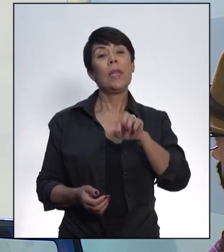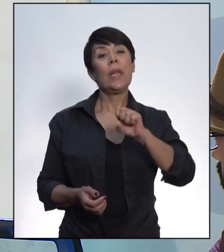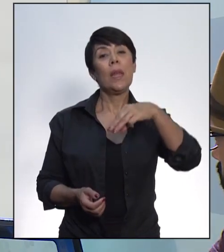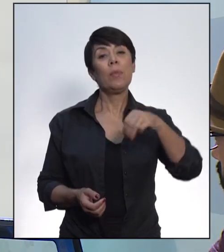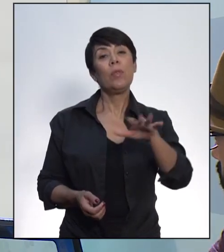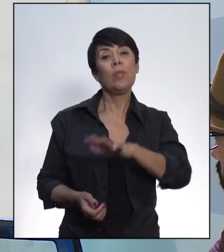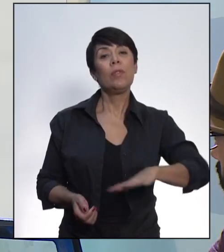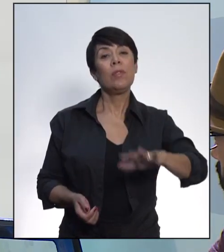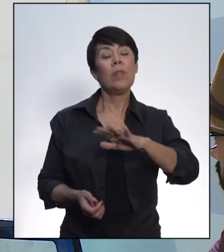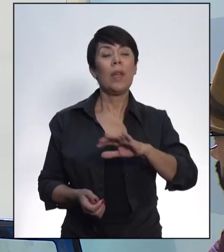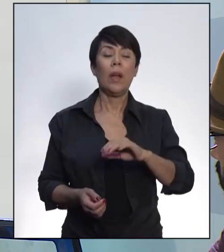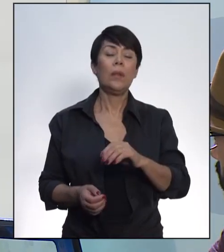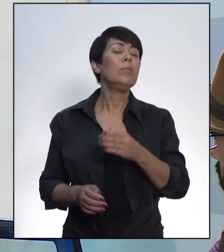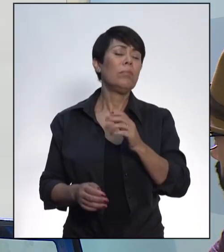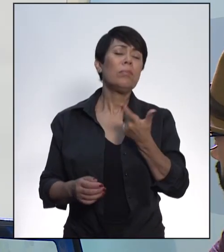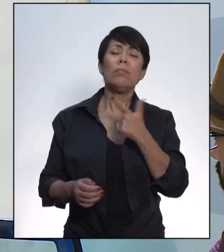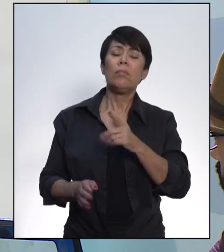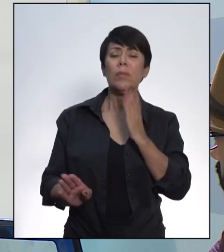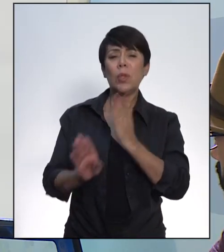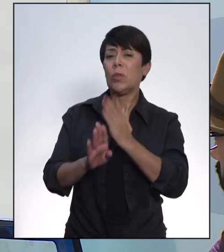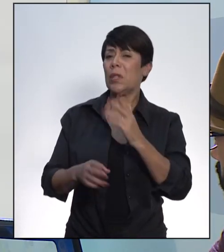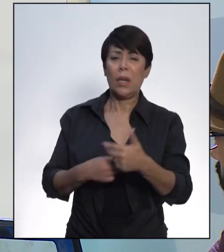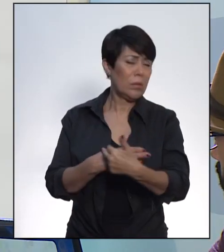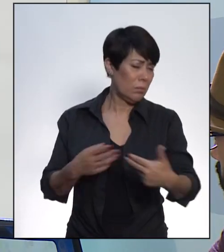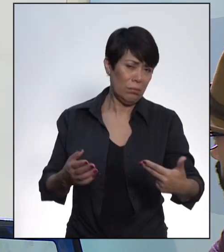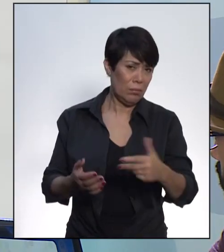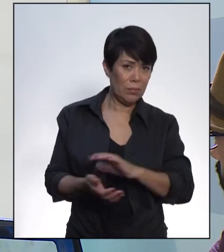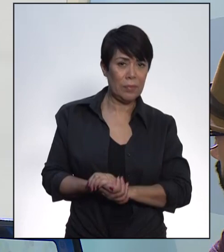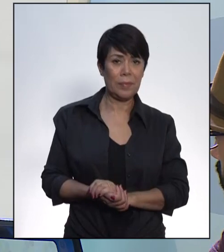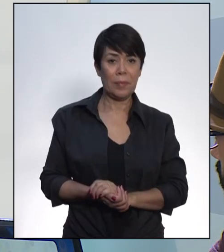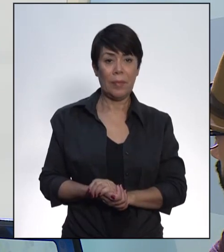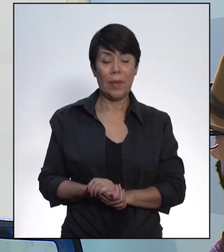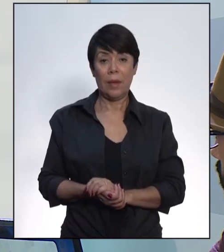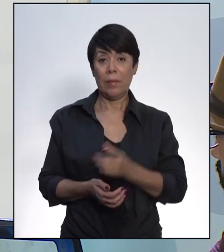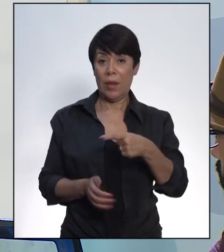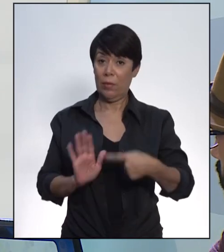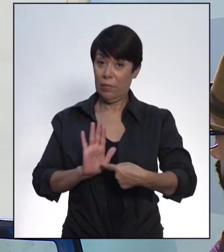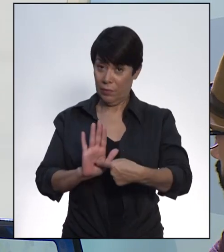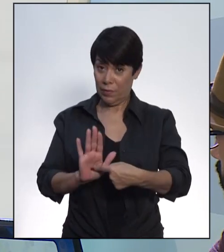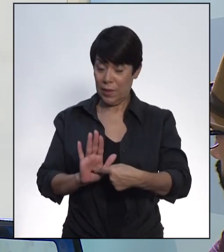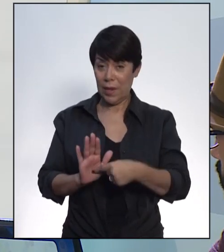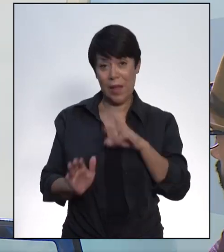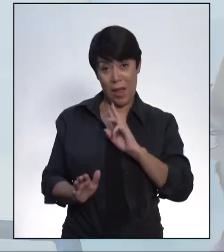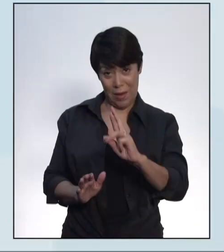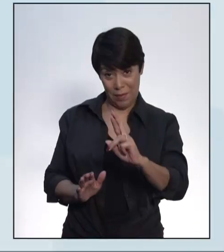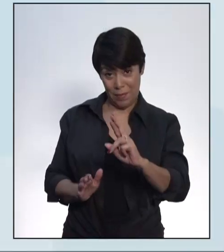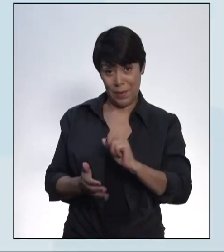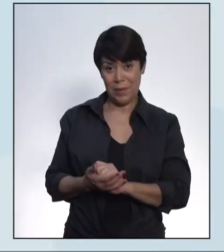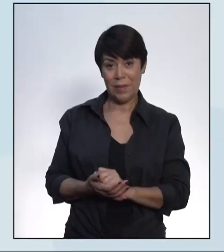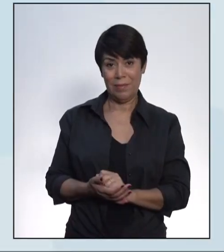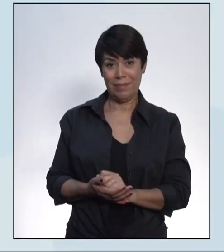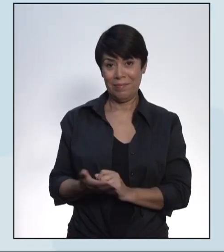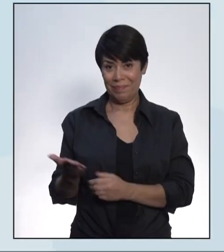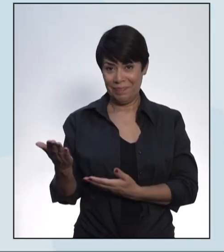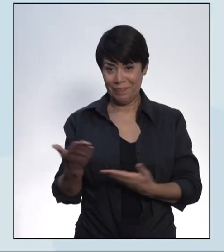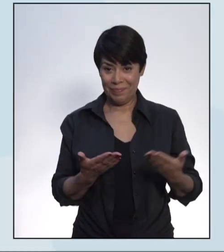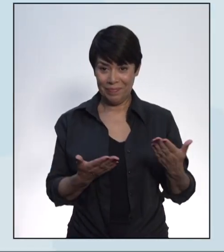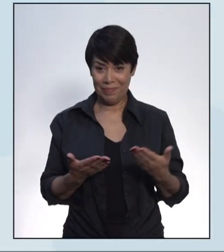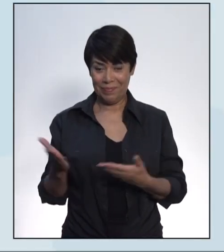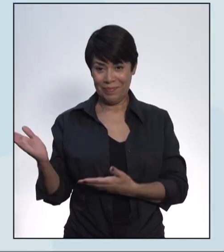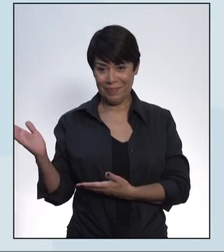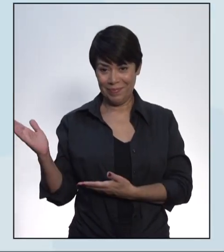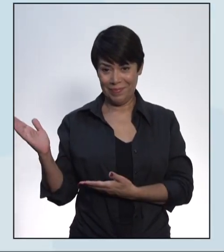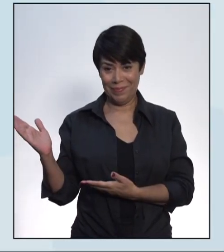geral, ele serve para você encontrar qualquer termo, né? Na tela de vocês está a resposta, e nessa resposta vocês vão enxergar o que eu